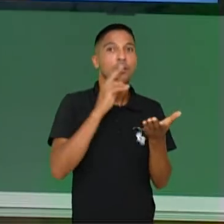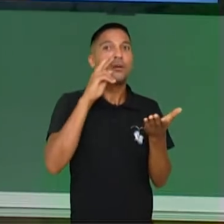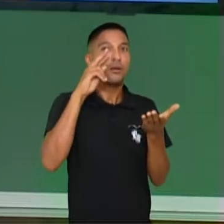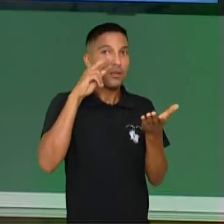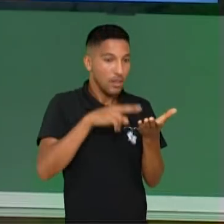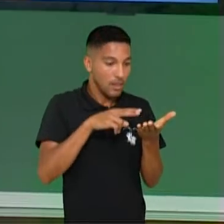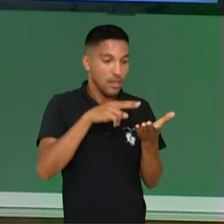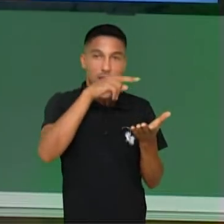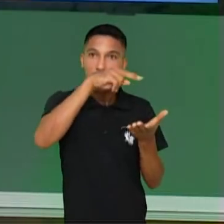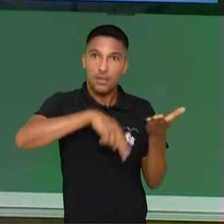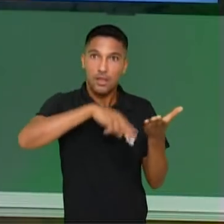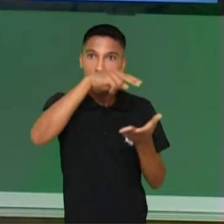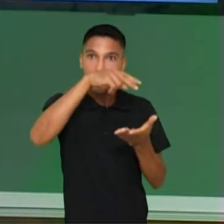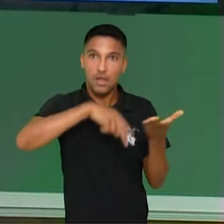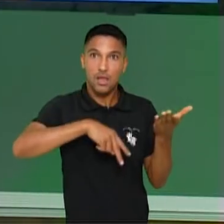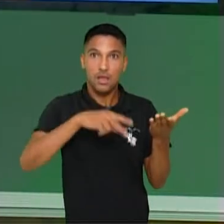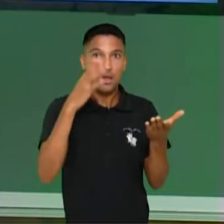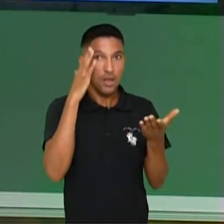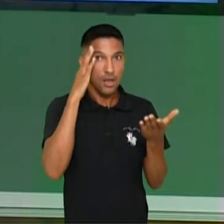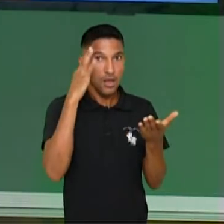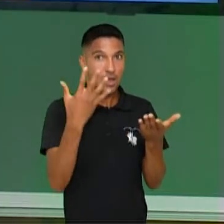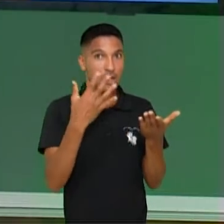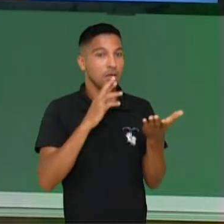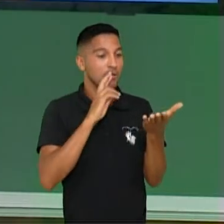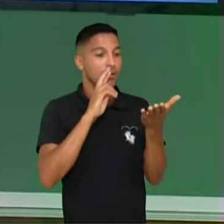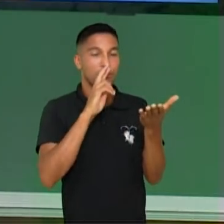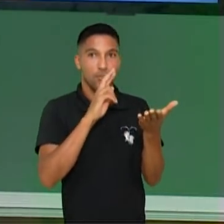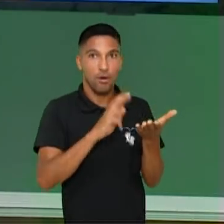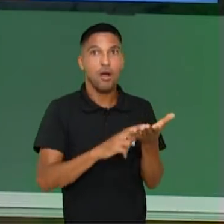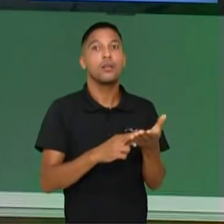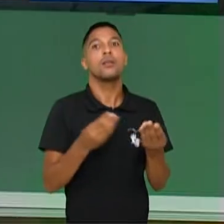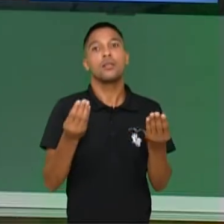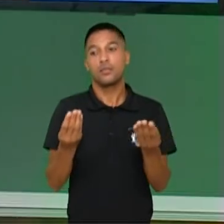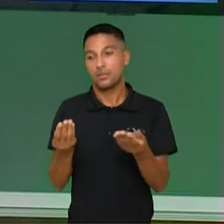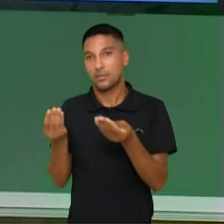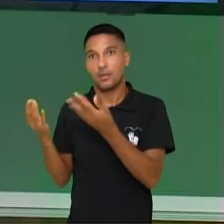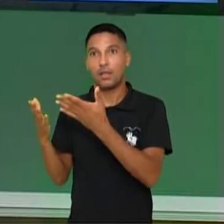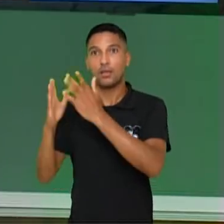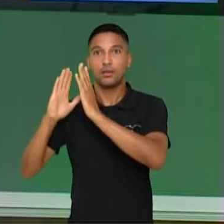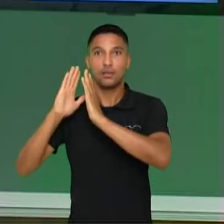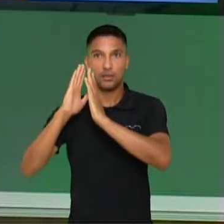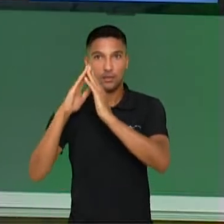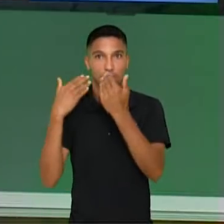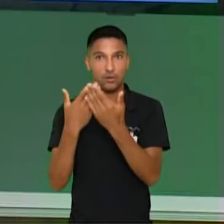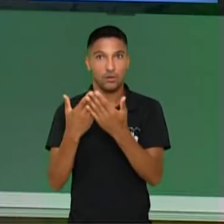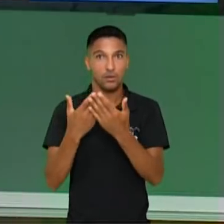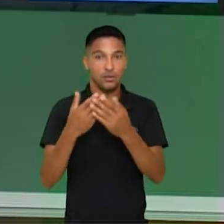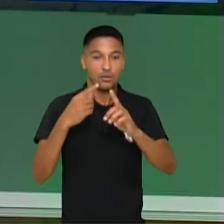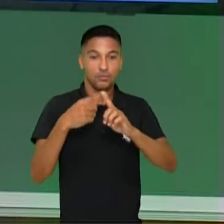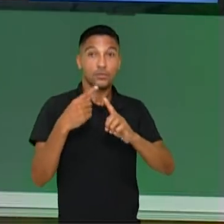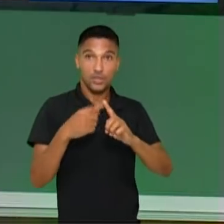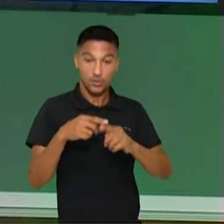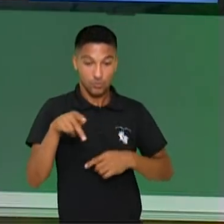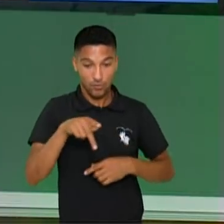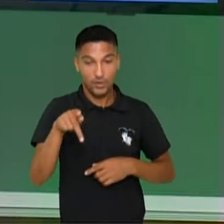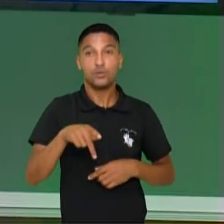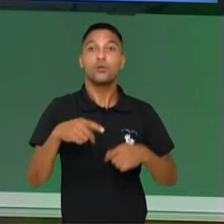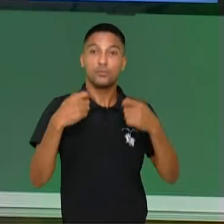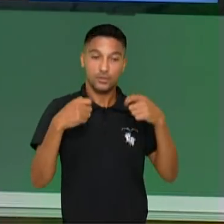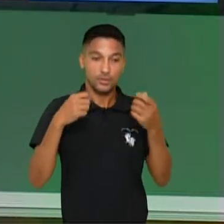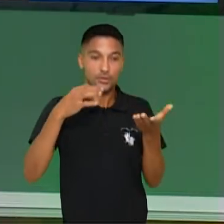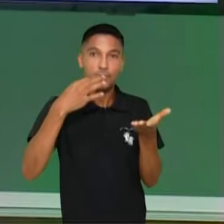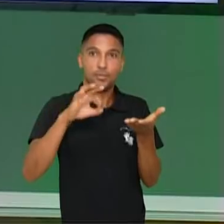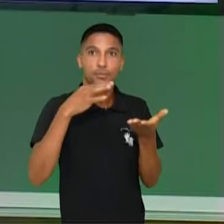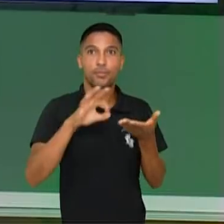se esqueça de devolver. Então essa atividade impressa tem que voltar lá para a escola, porque alguém, o seu professor, a sua professora tem que corrigir.